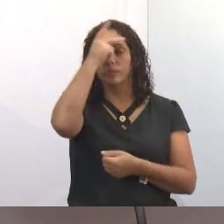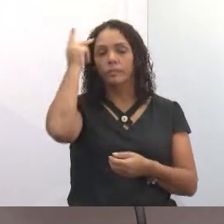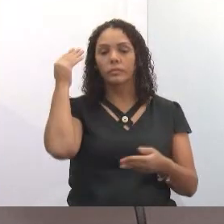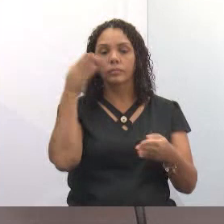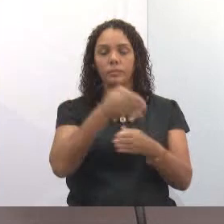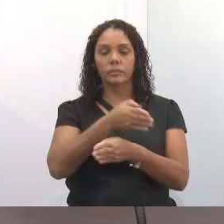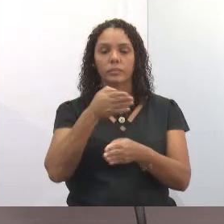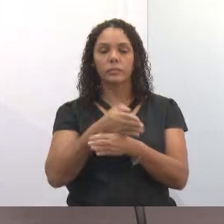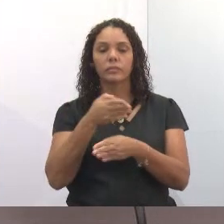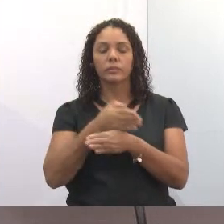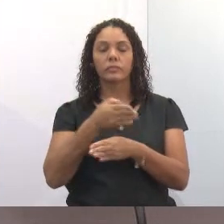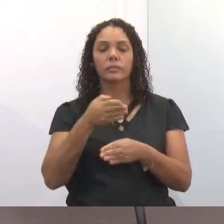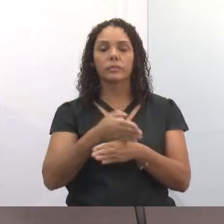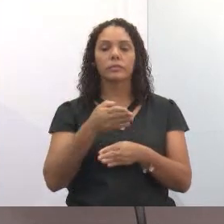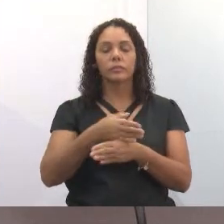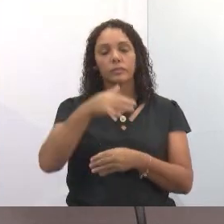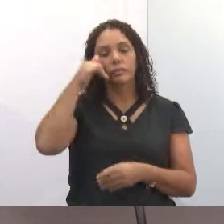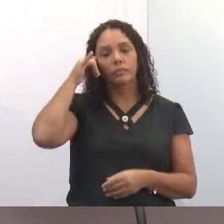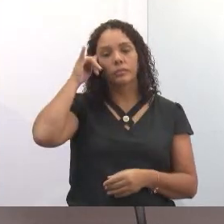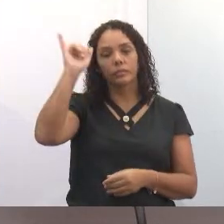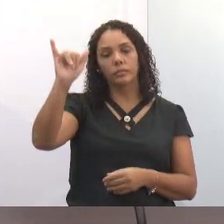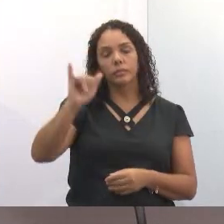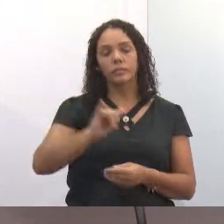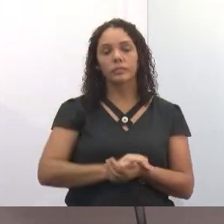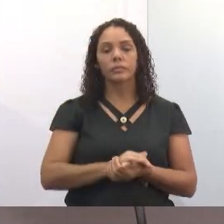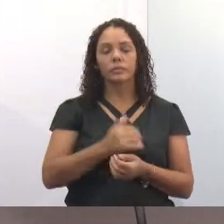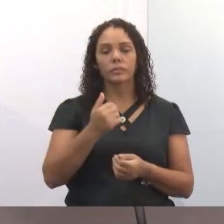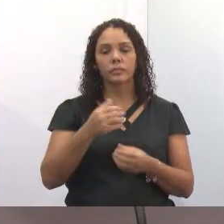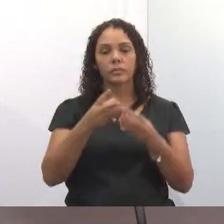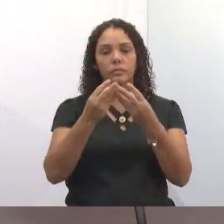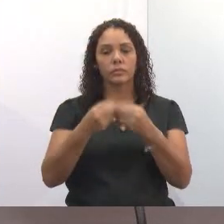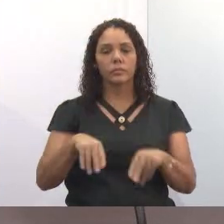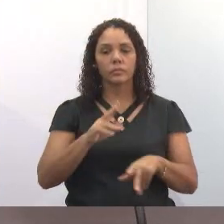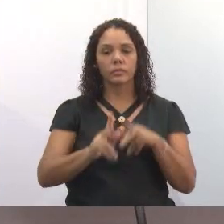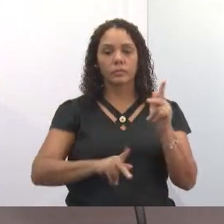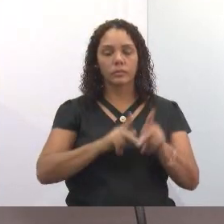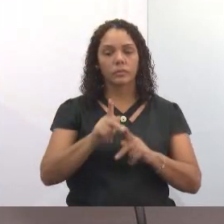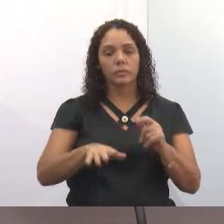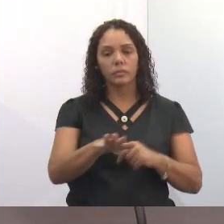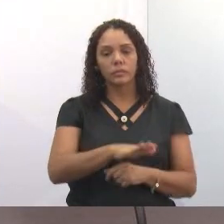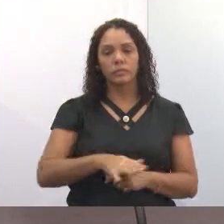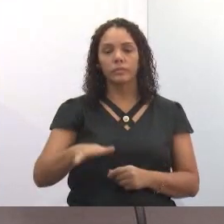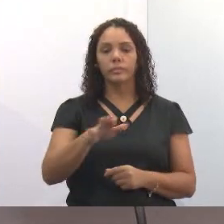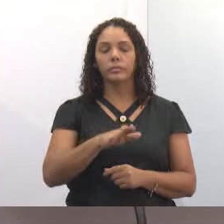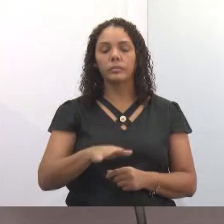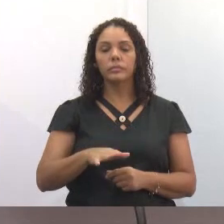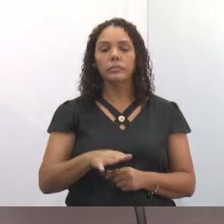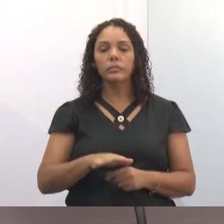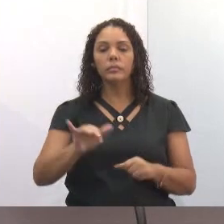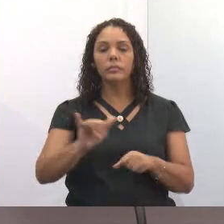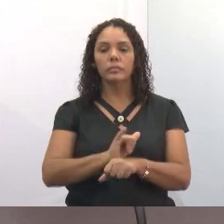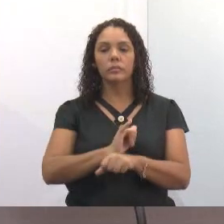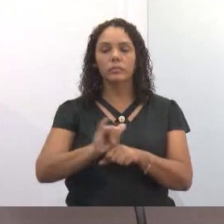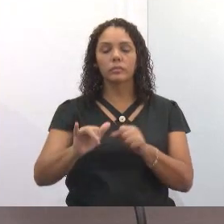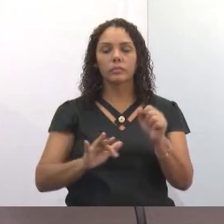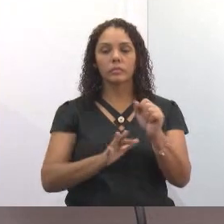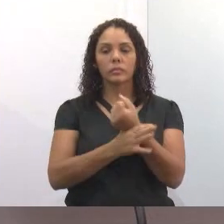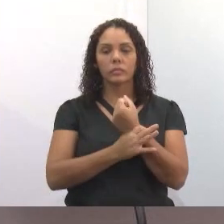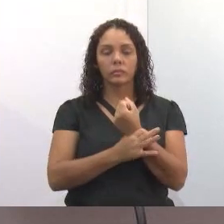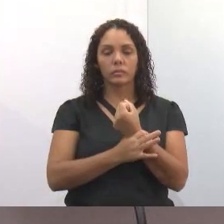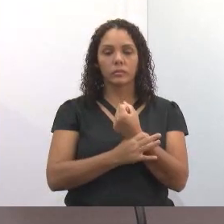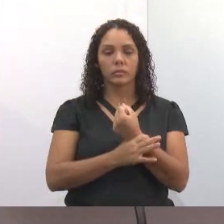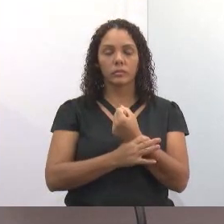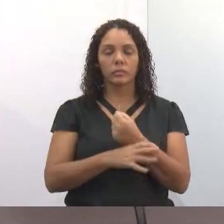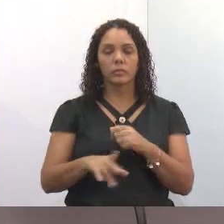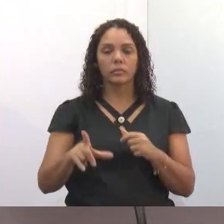e minimizar o impacto negativo para a comunidade local? As medidas de segurança e de